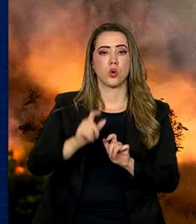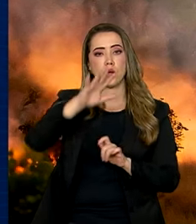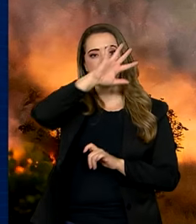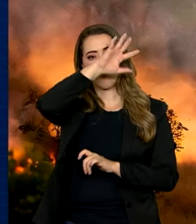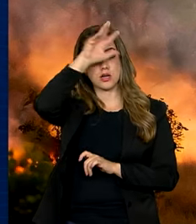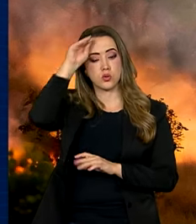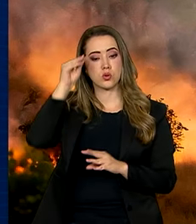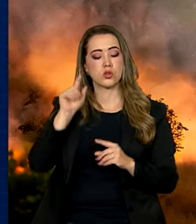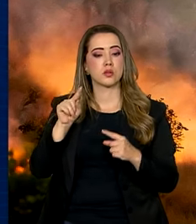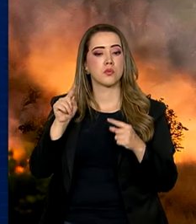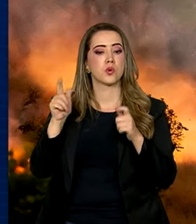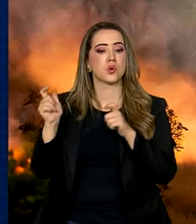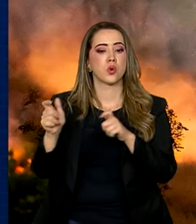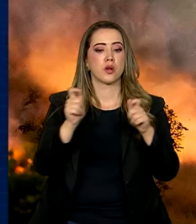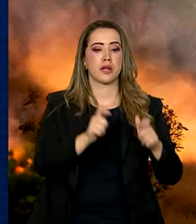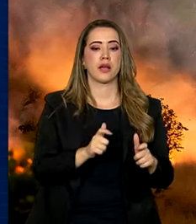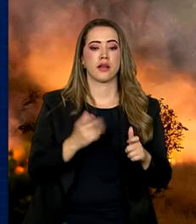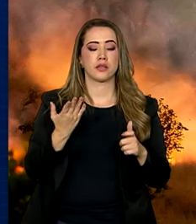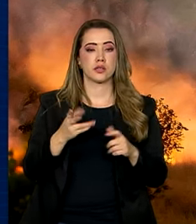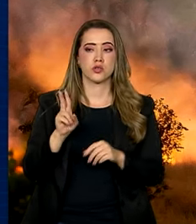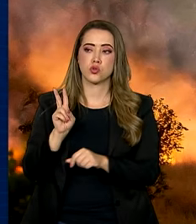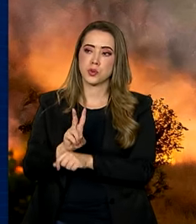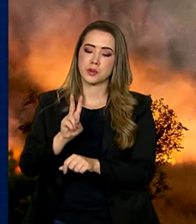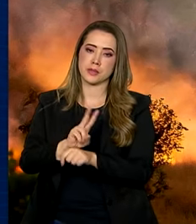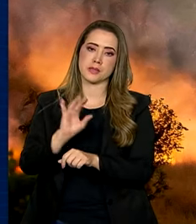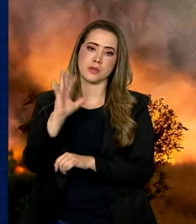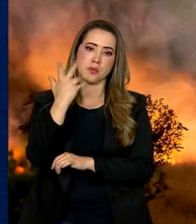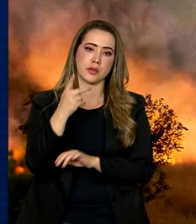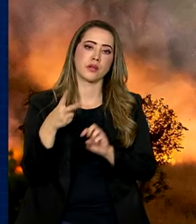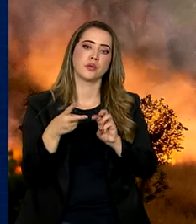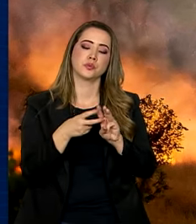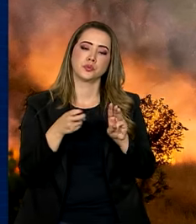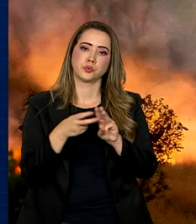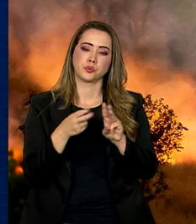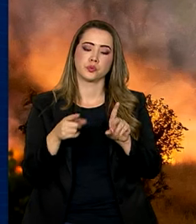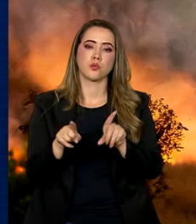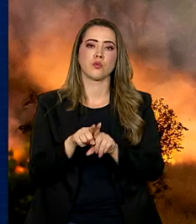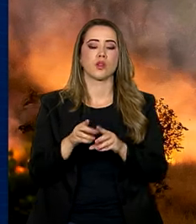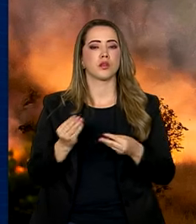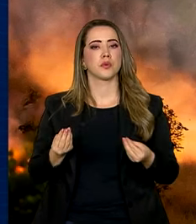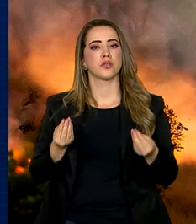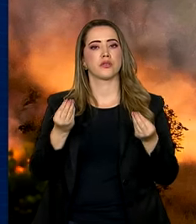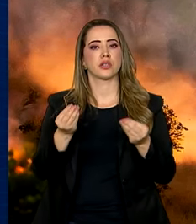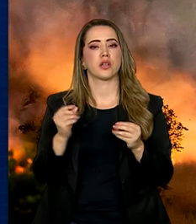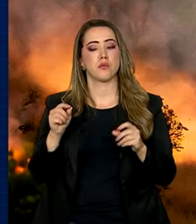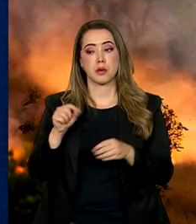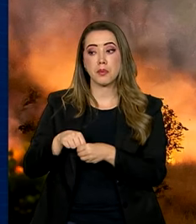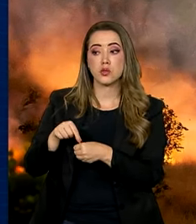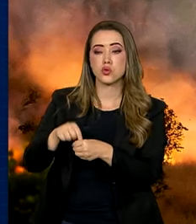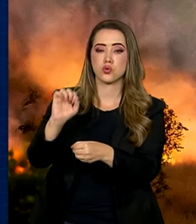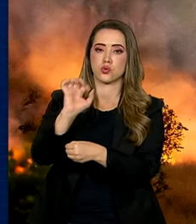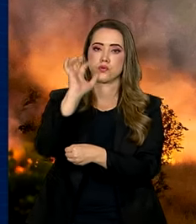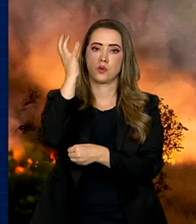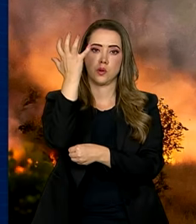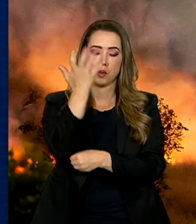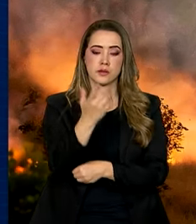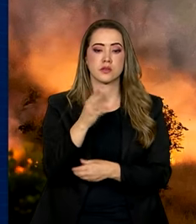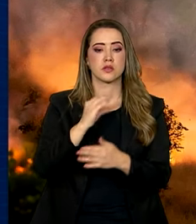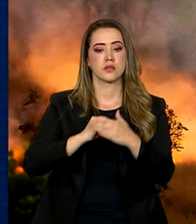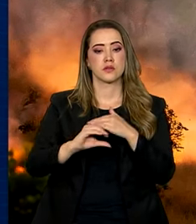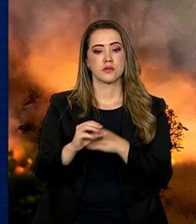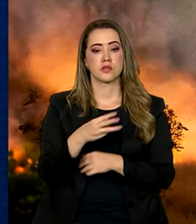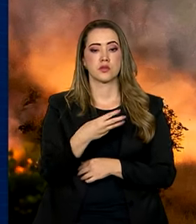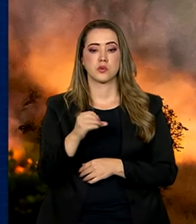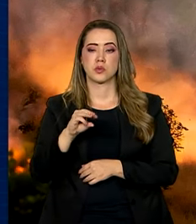Amazonas para unidades de conservação, terra indígena e concessões florestais. Investimentos de